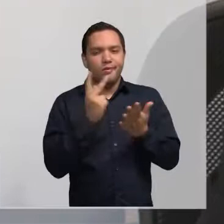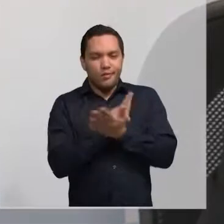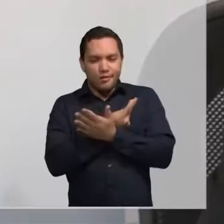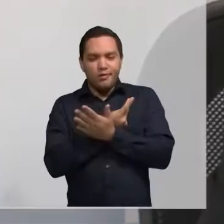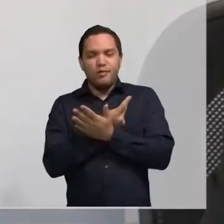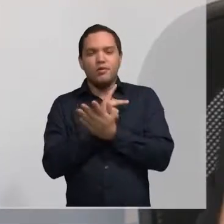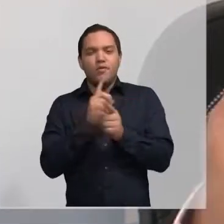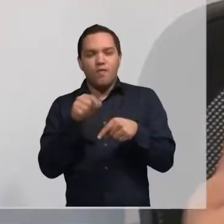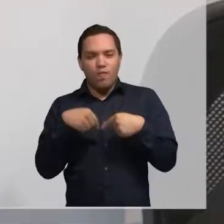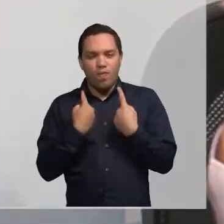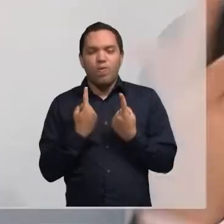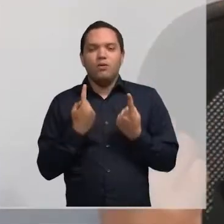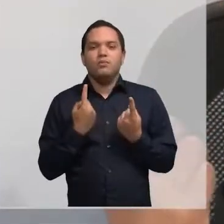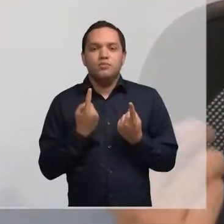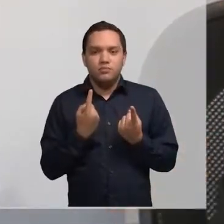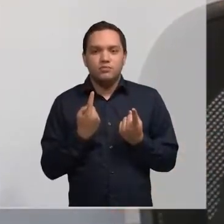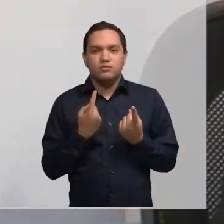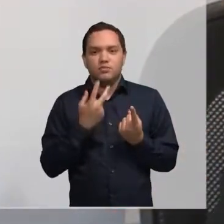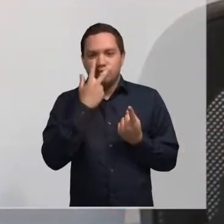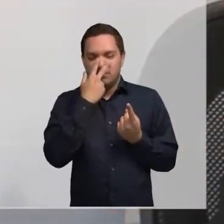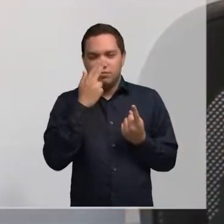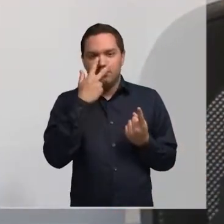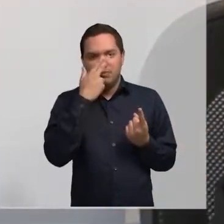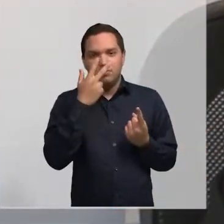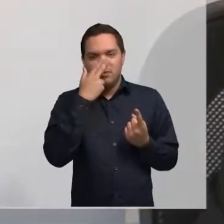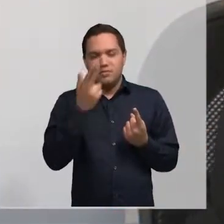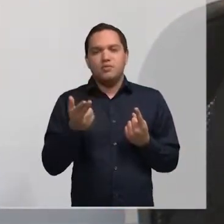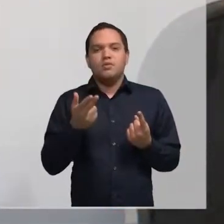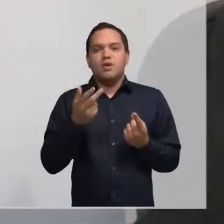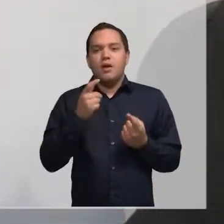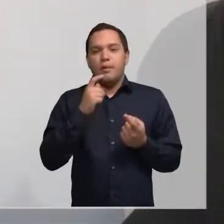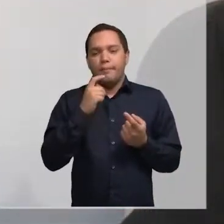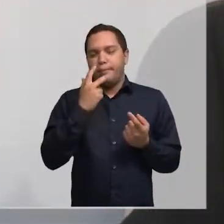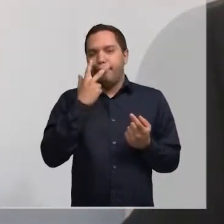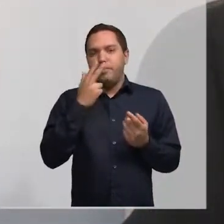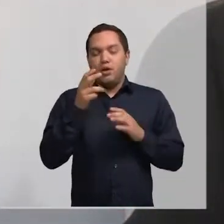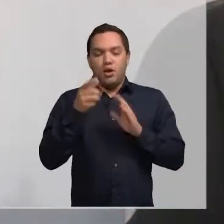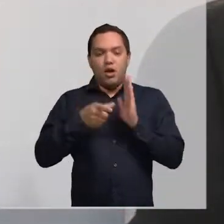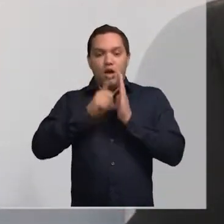Tanto armado como também verbal. E, literalmente,